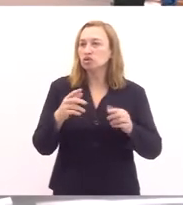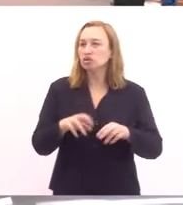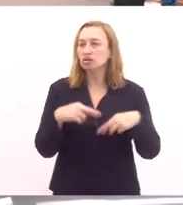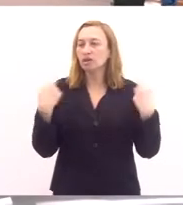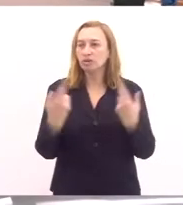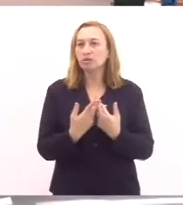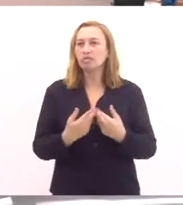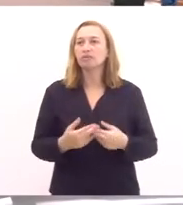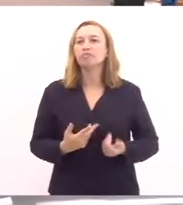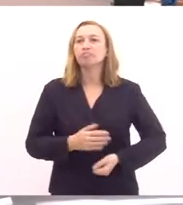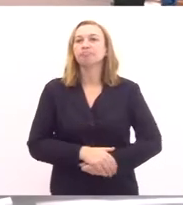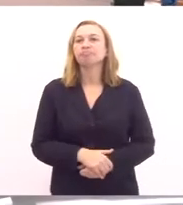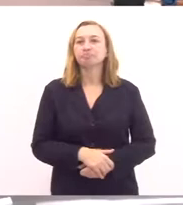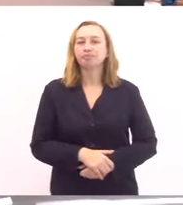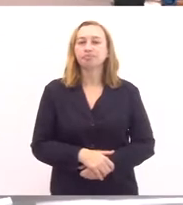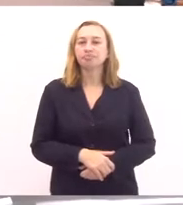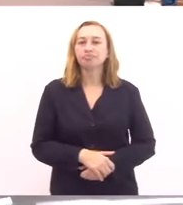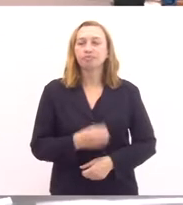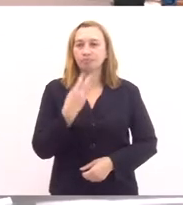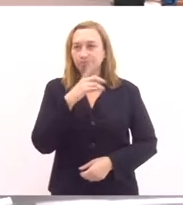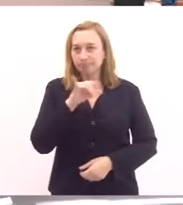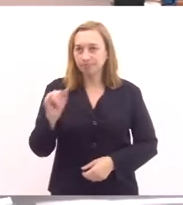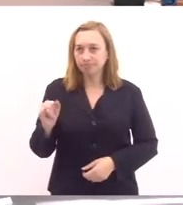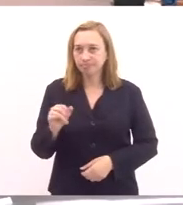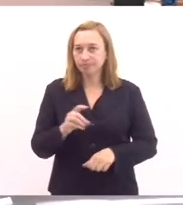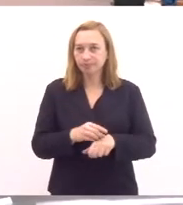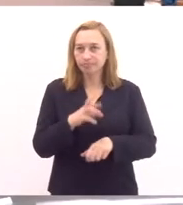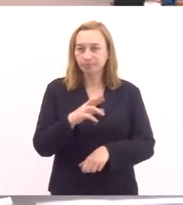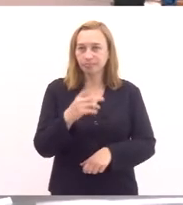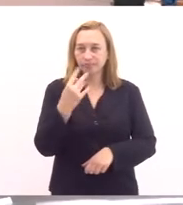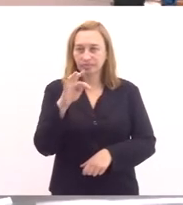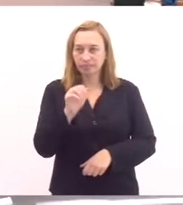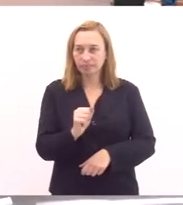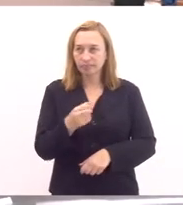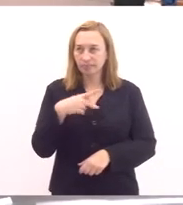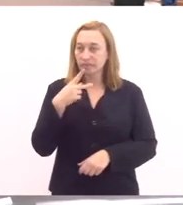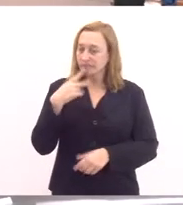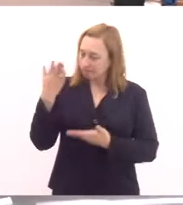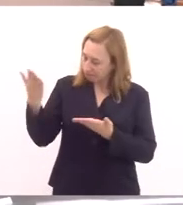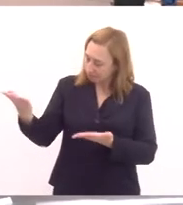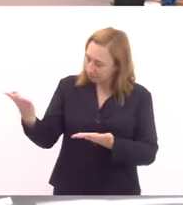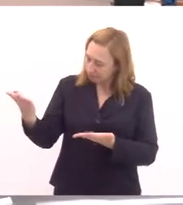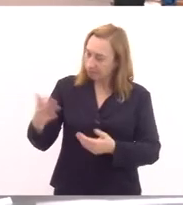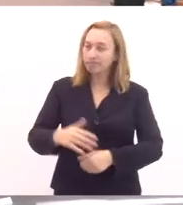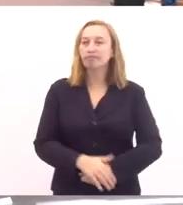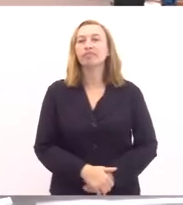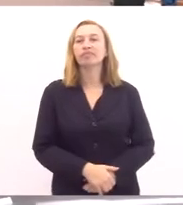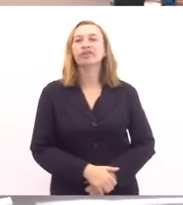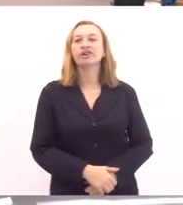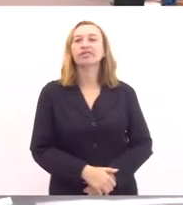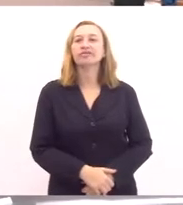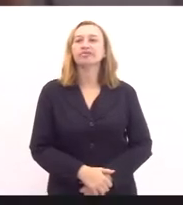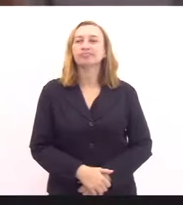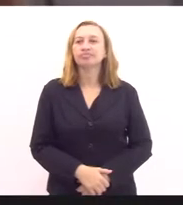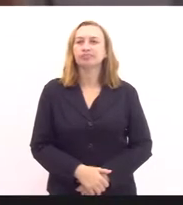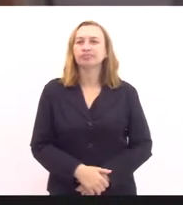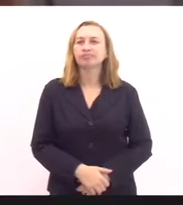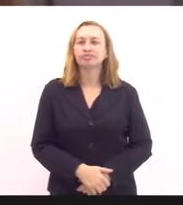audiência dito isso Bom dia doutora Ágata Ferreira a palavra e absolutamente sua